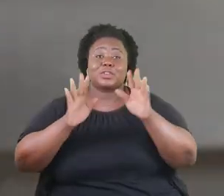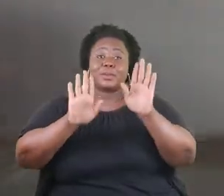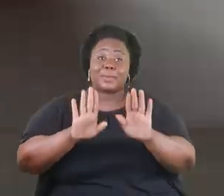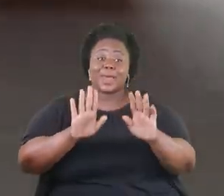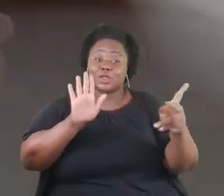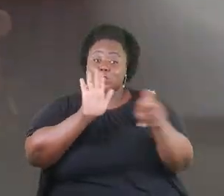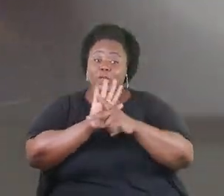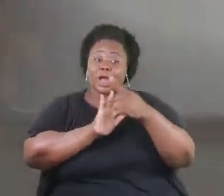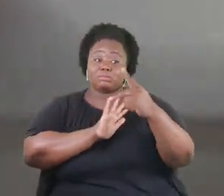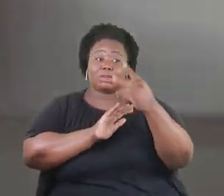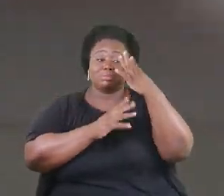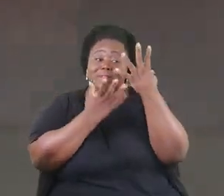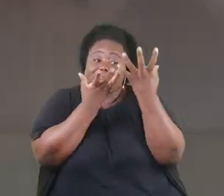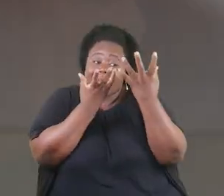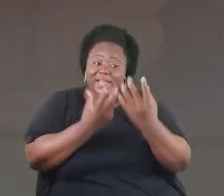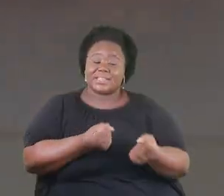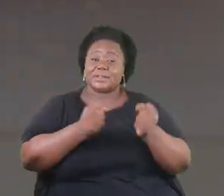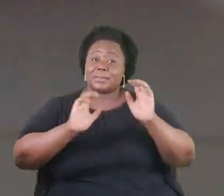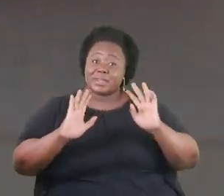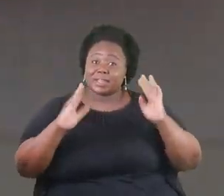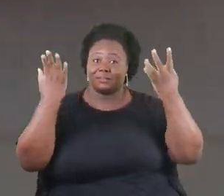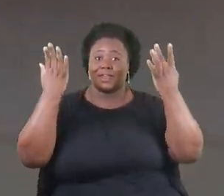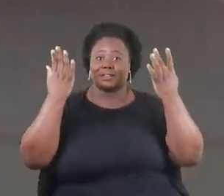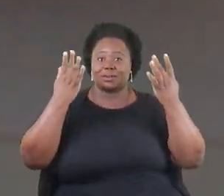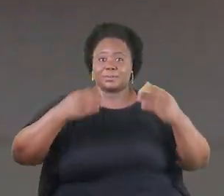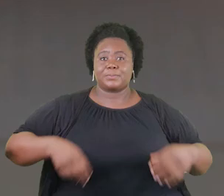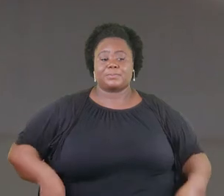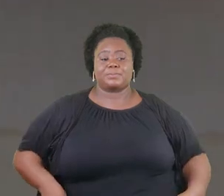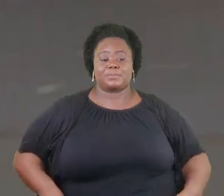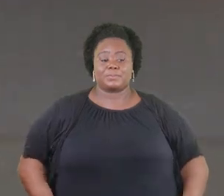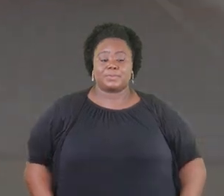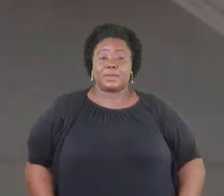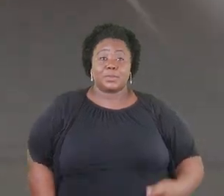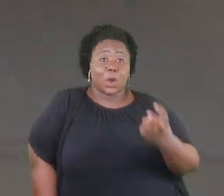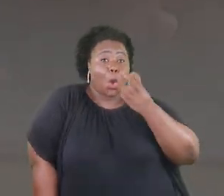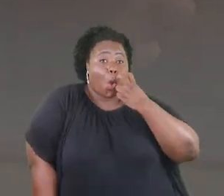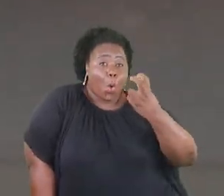os próprios anfitriões da festa. O grito do